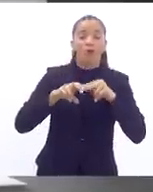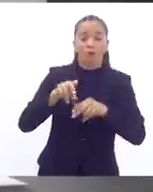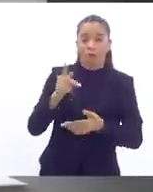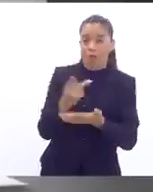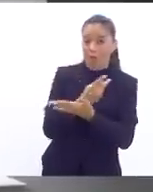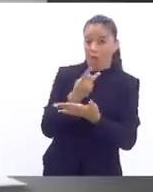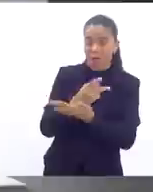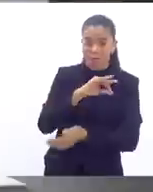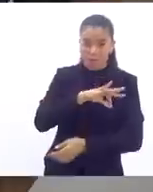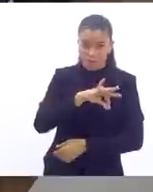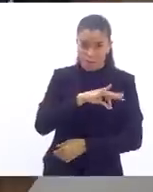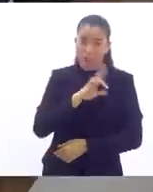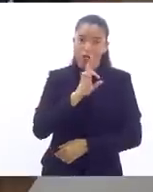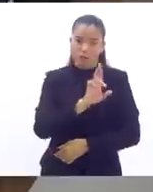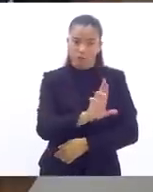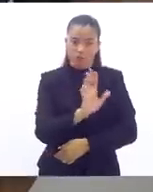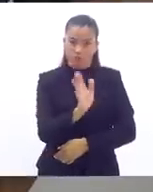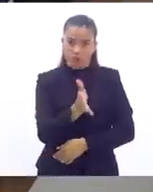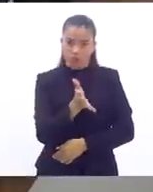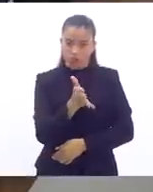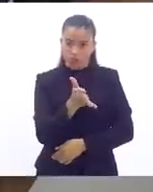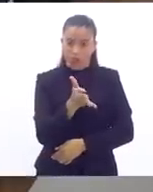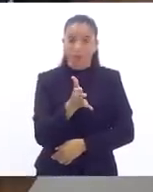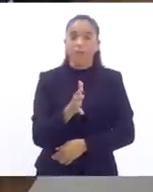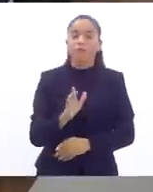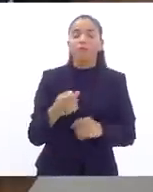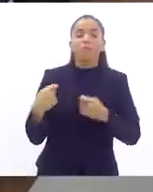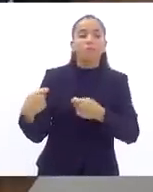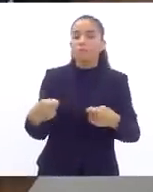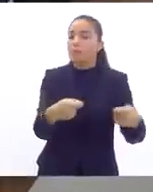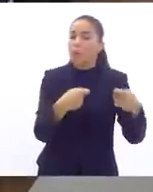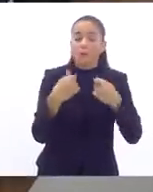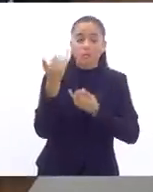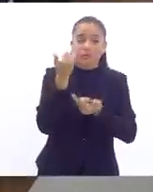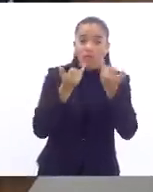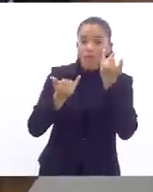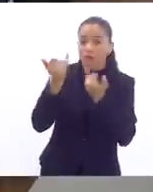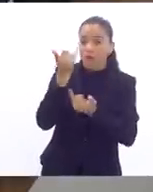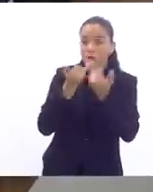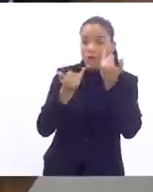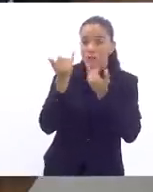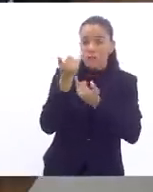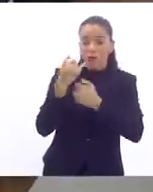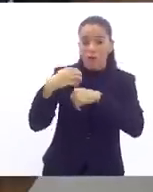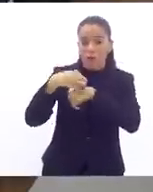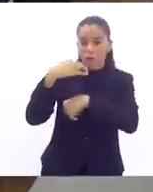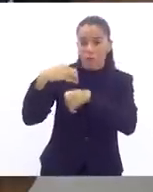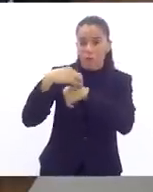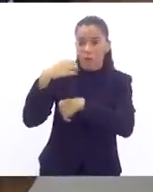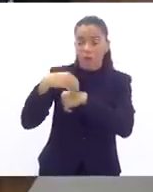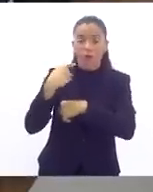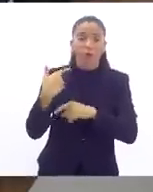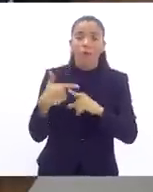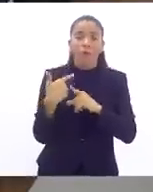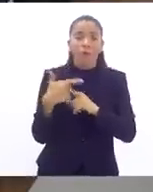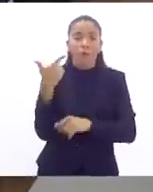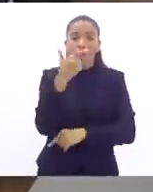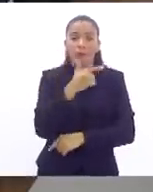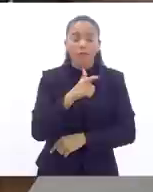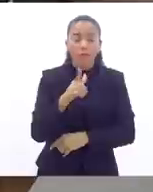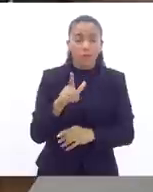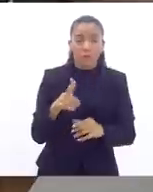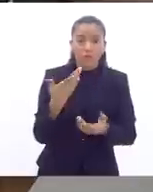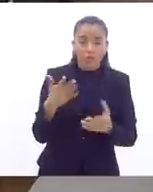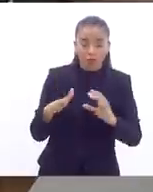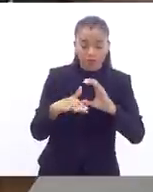Então acho que eu respondi essa também é eu preciso ter essas informações isso não chega para gente porque quando